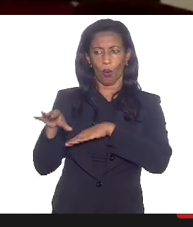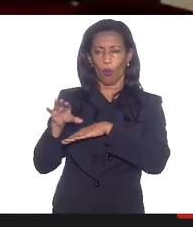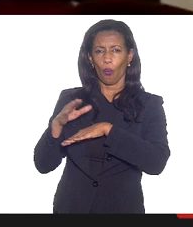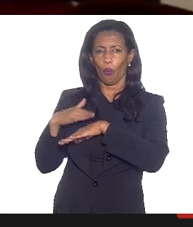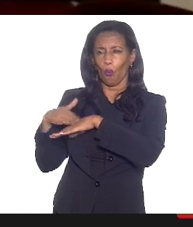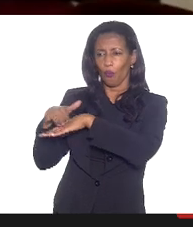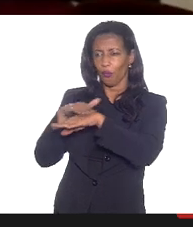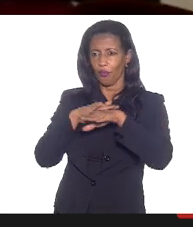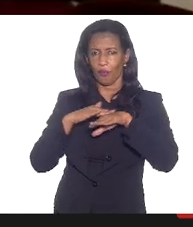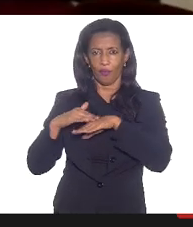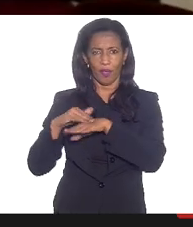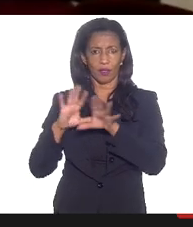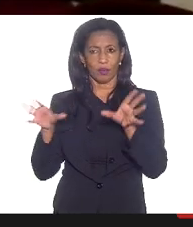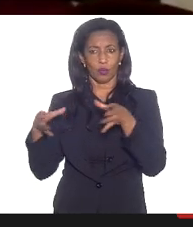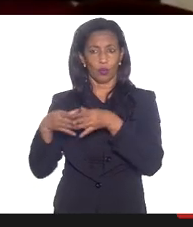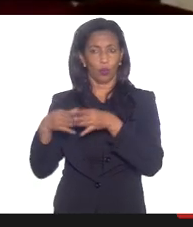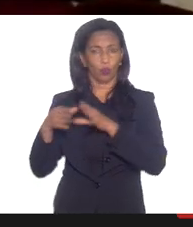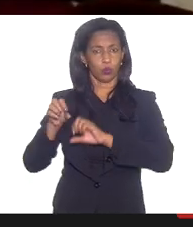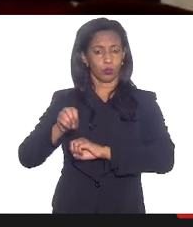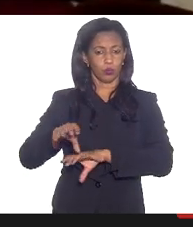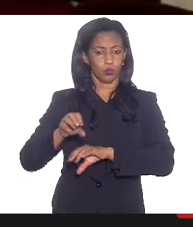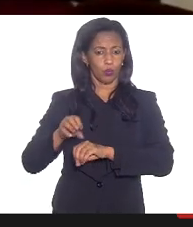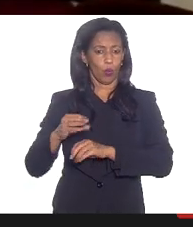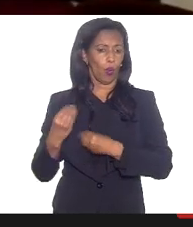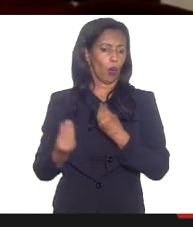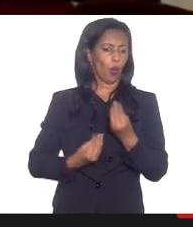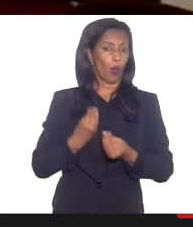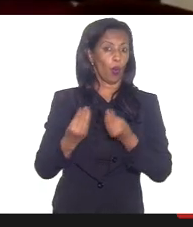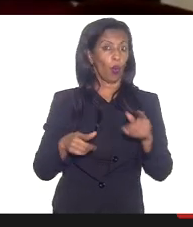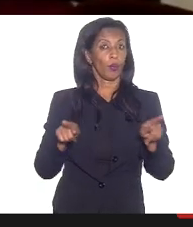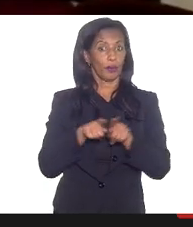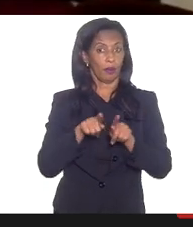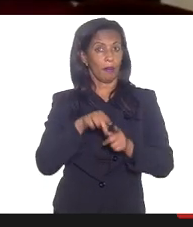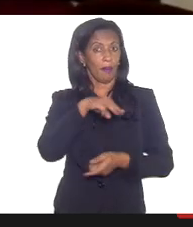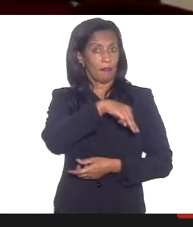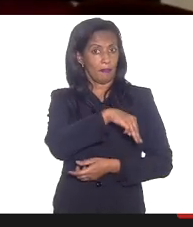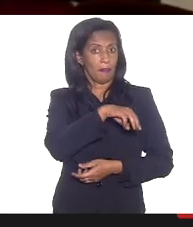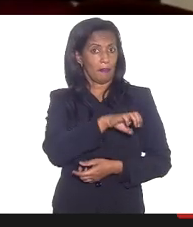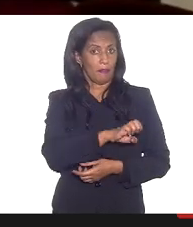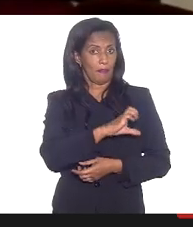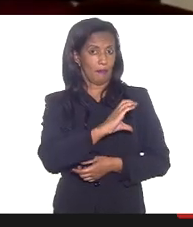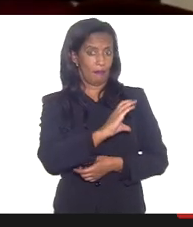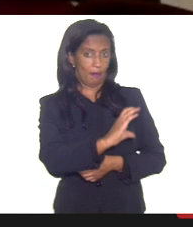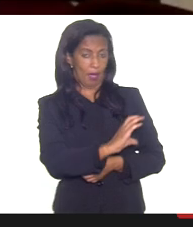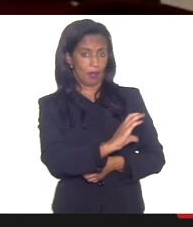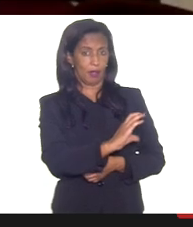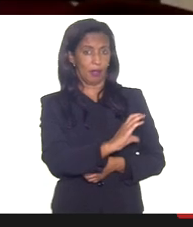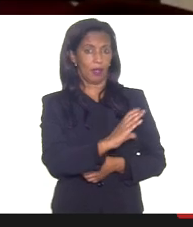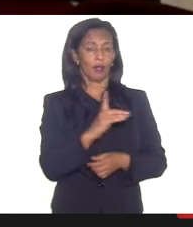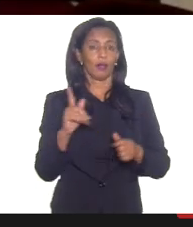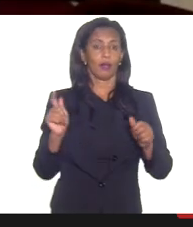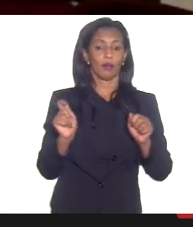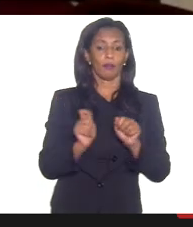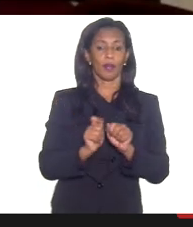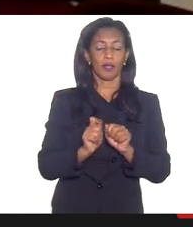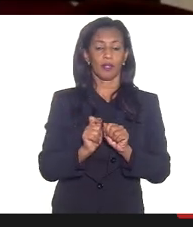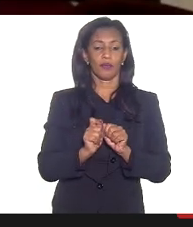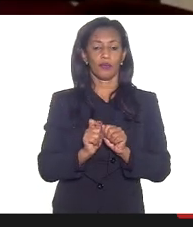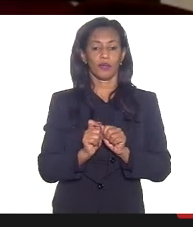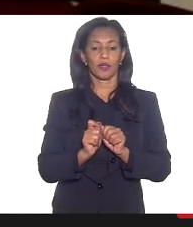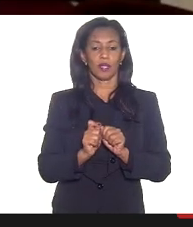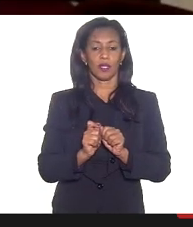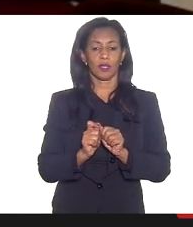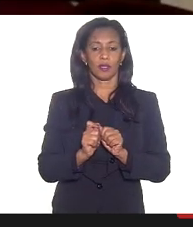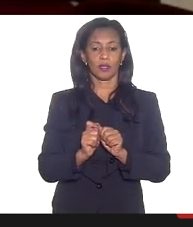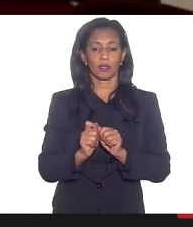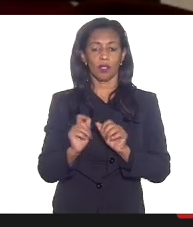uma conversa com o Conselho Estadual de Educação, assim como tivemos com o MEC também, para que fizéssemos uma